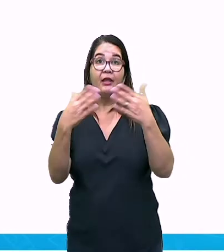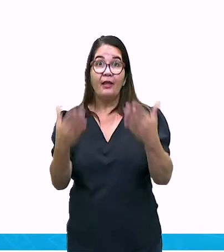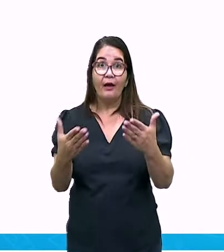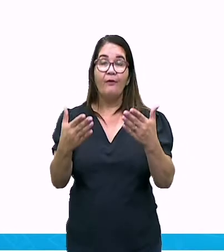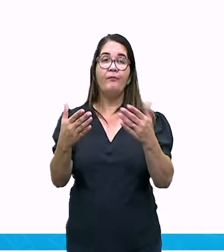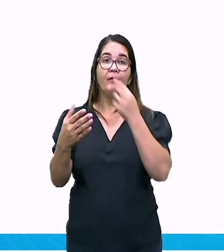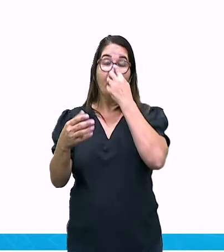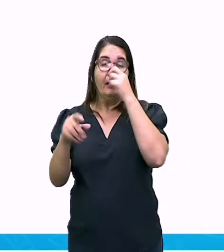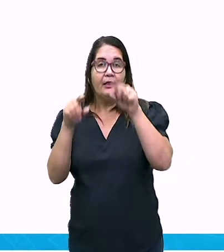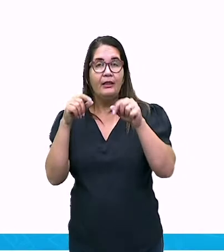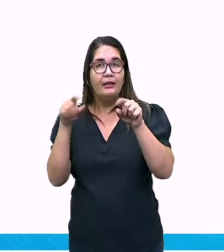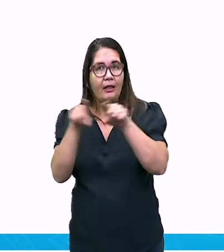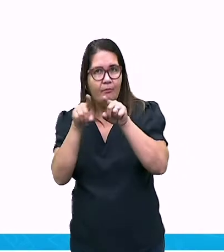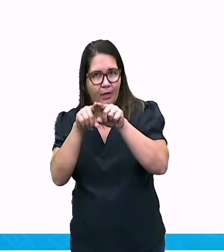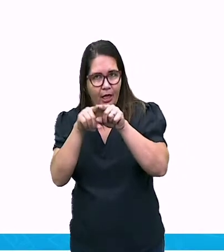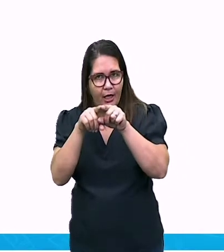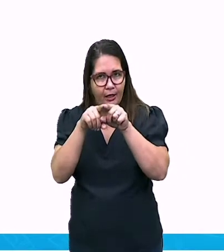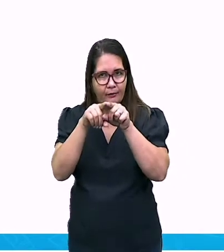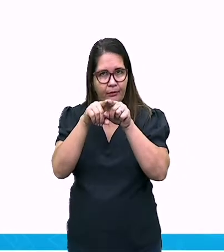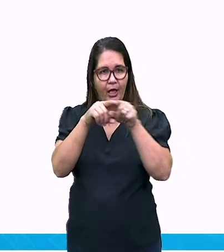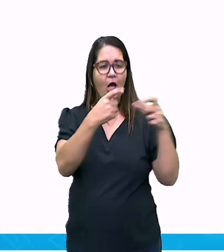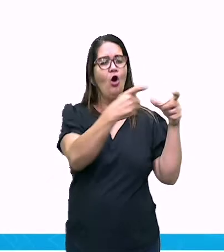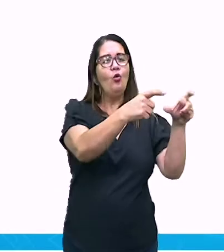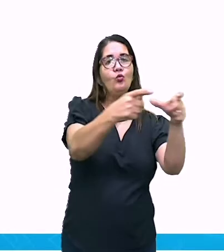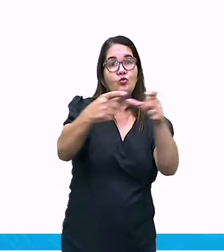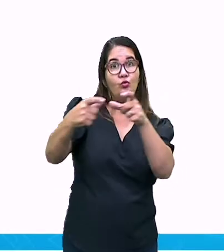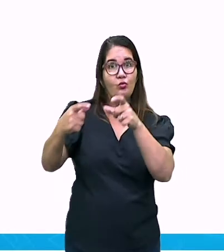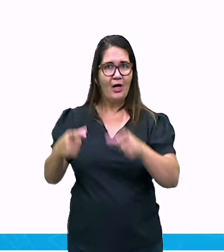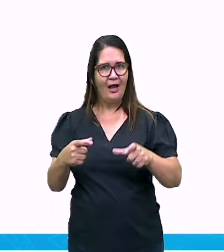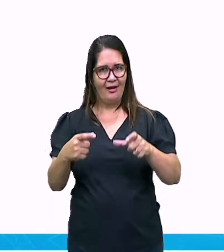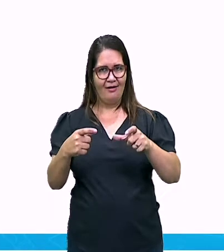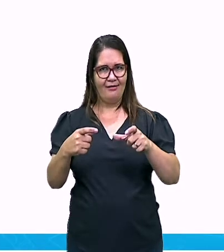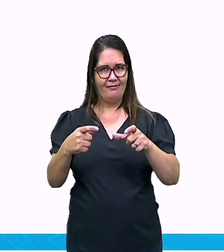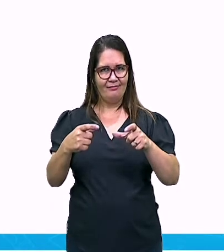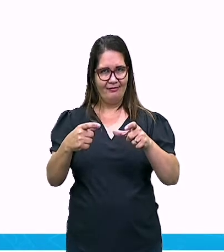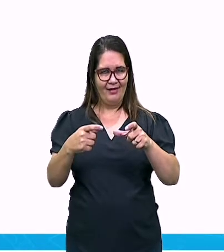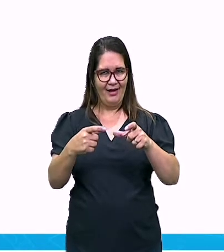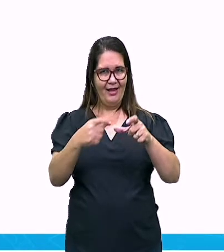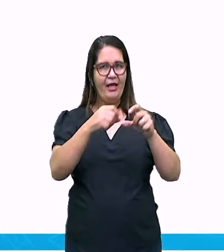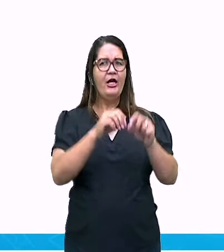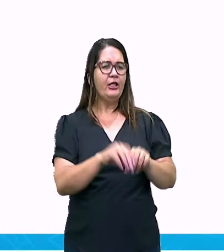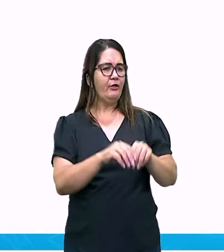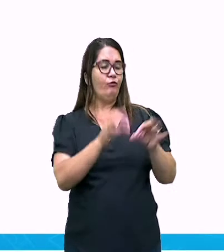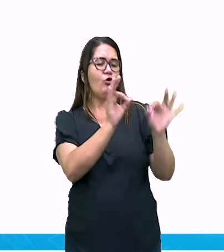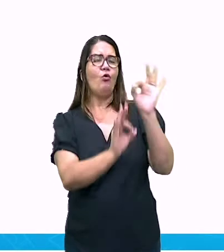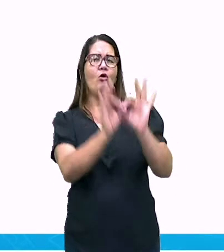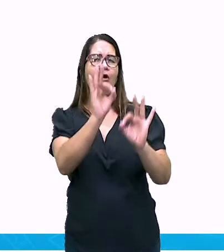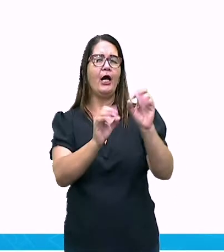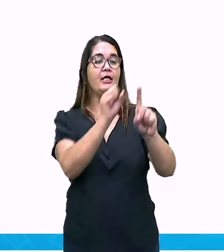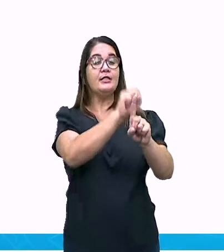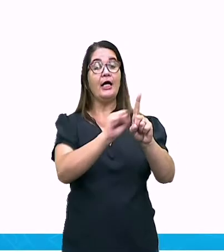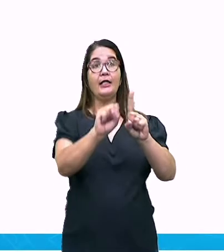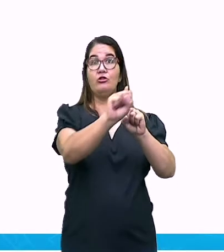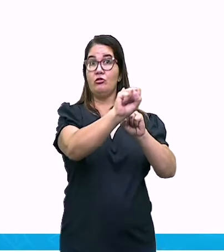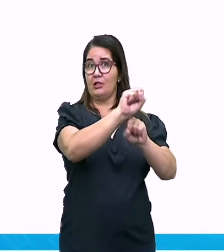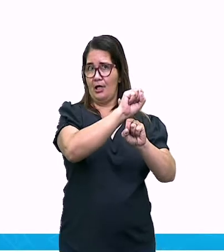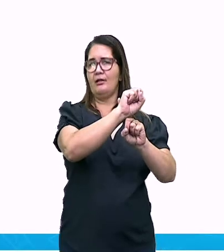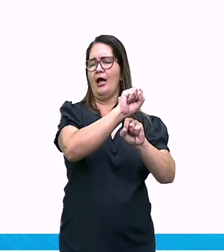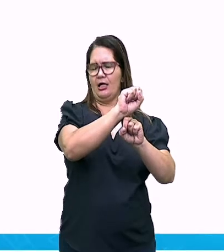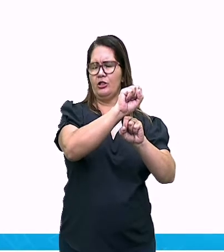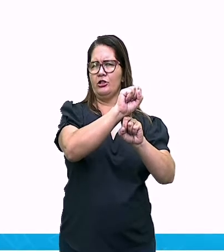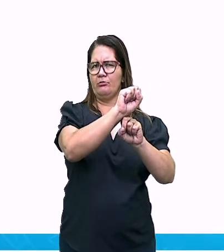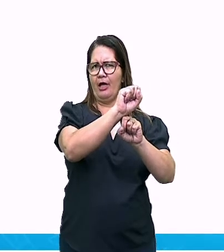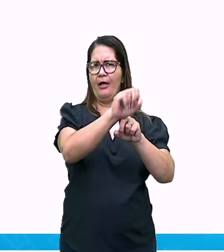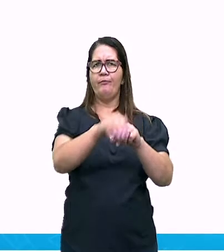instalado também influenciava a forma pela qual ele se organizava. No local em que era difícil